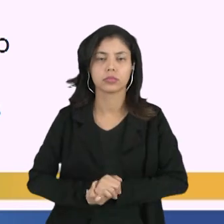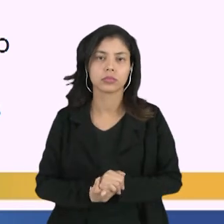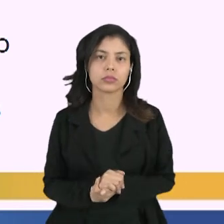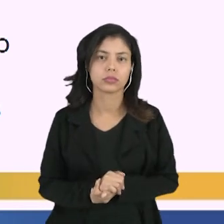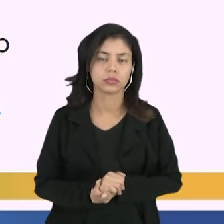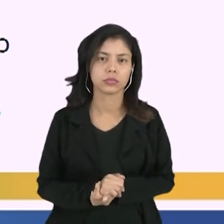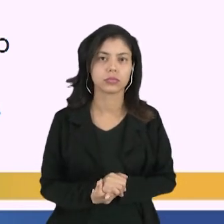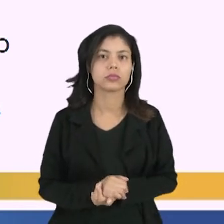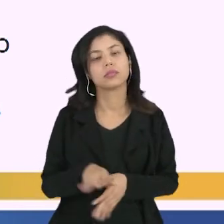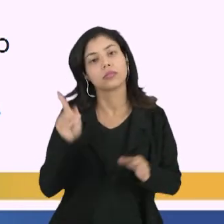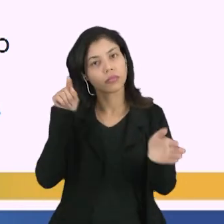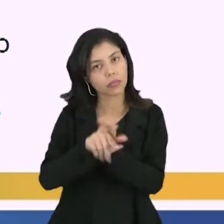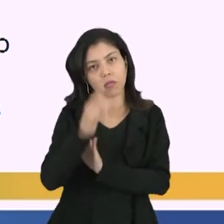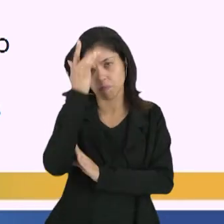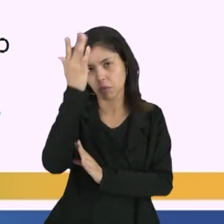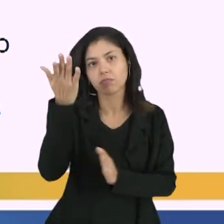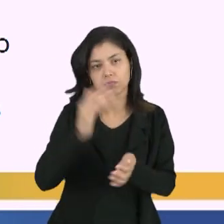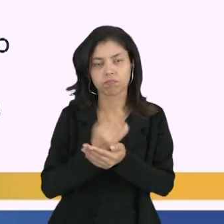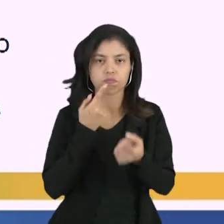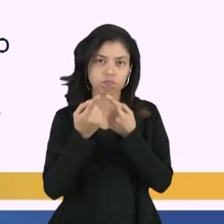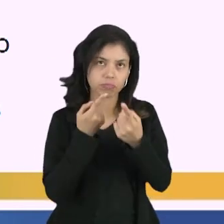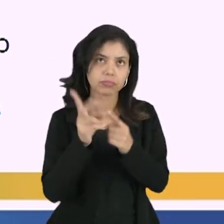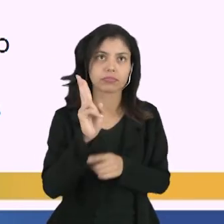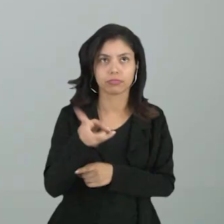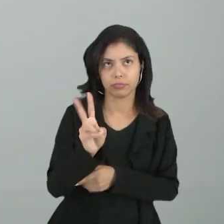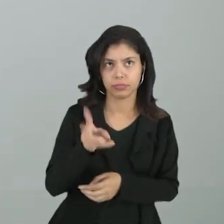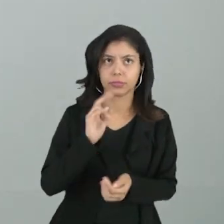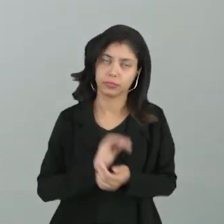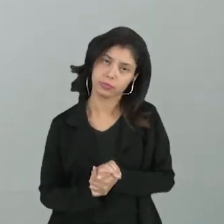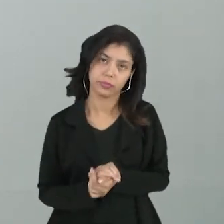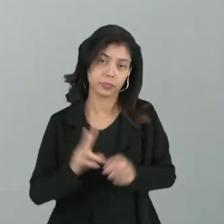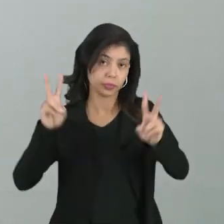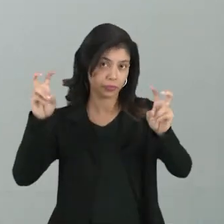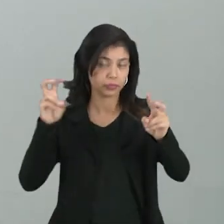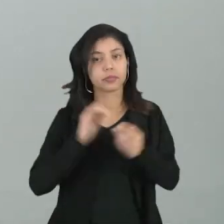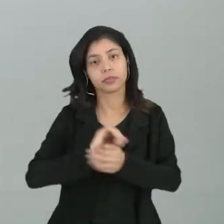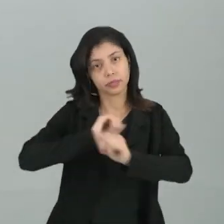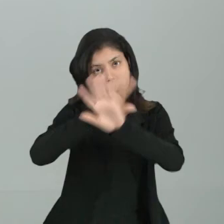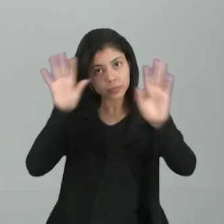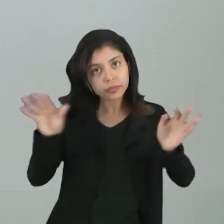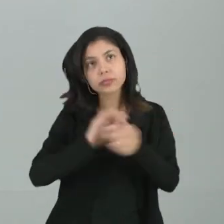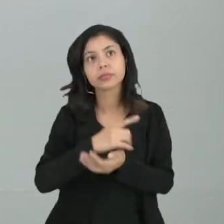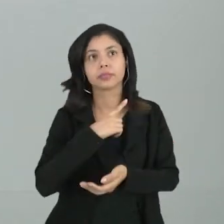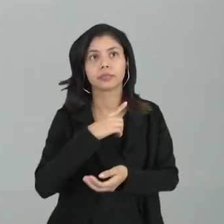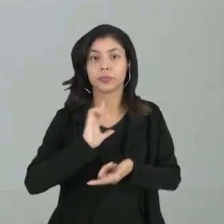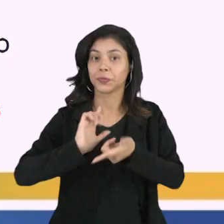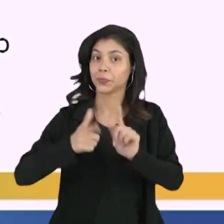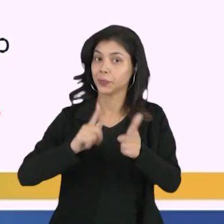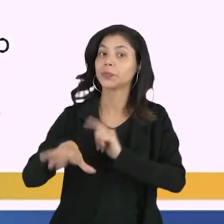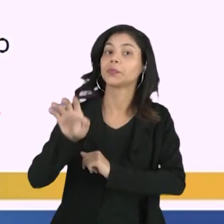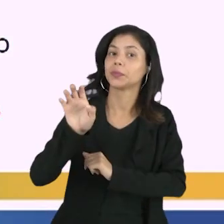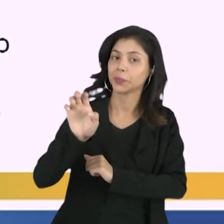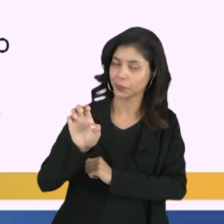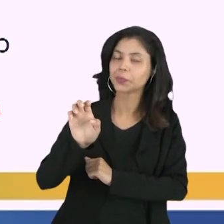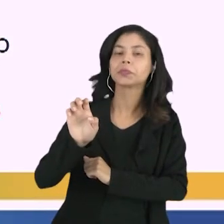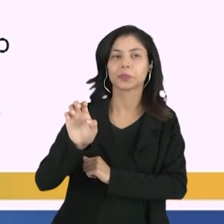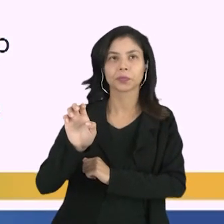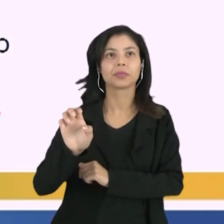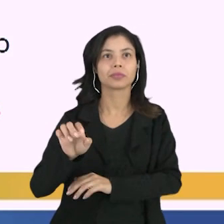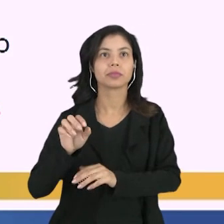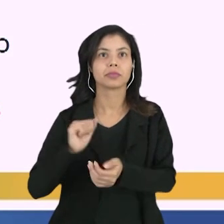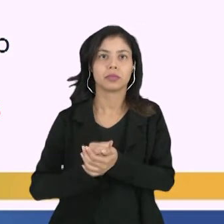Essa questão tá bem fácil, a gente está discutindo aí sempre esse assunto. Claro que temos aí né? As